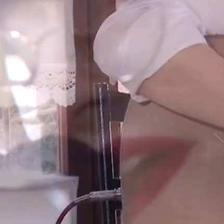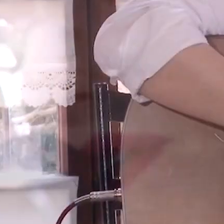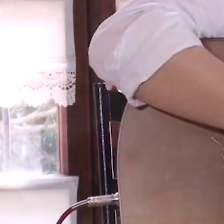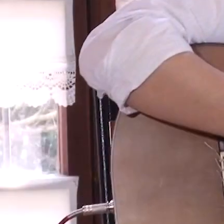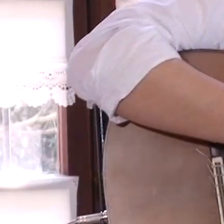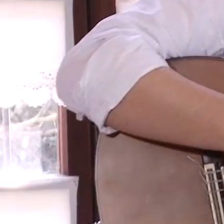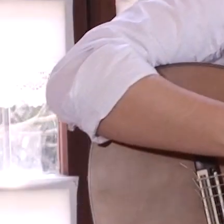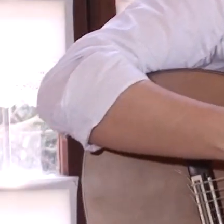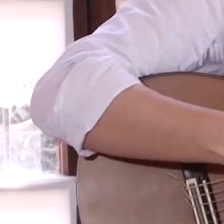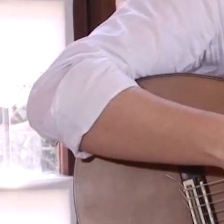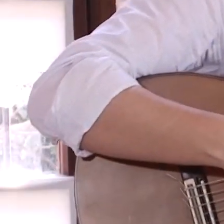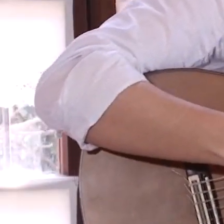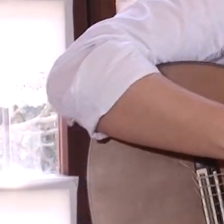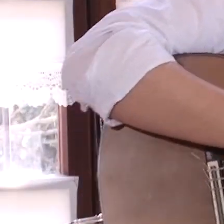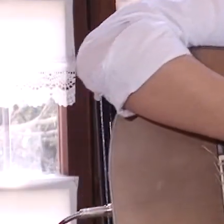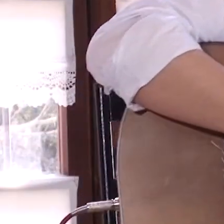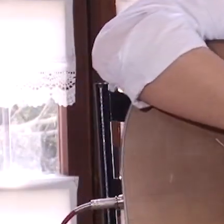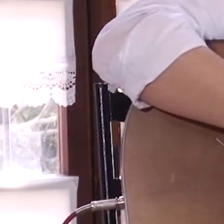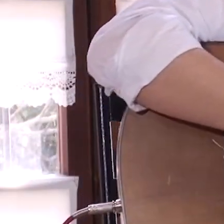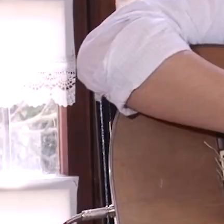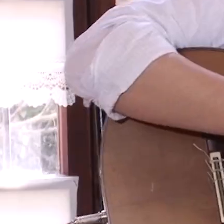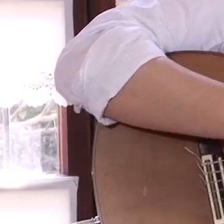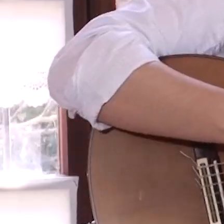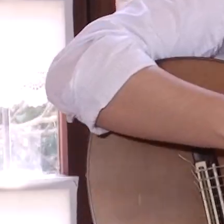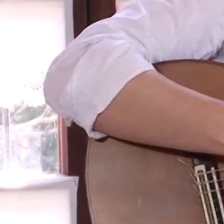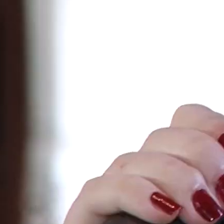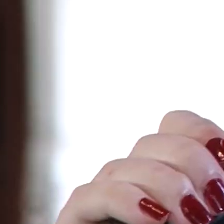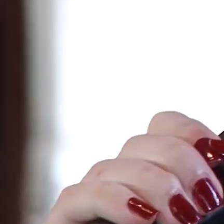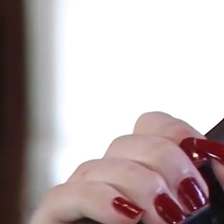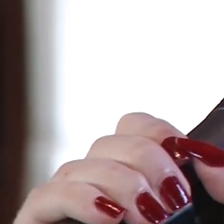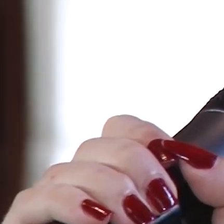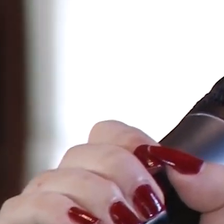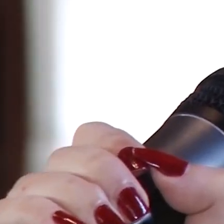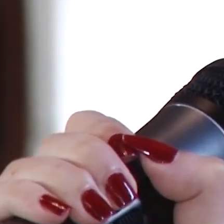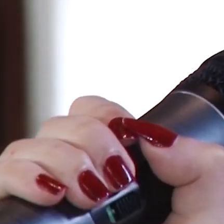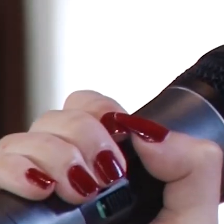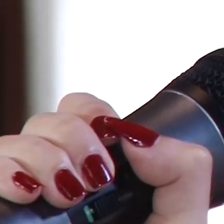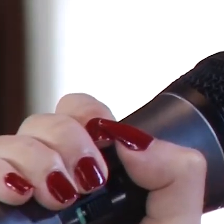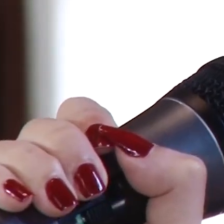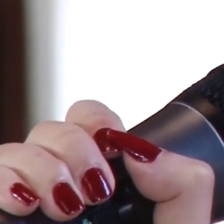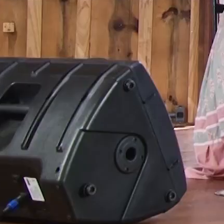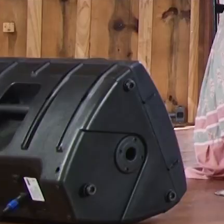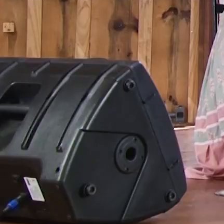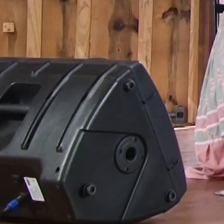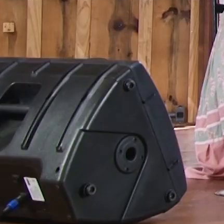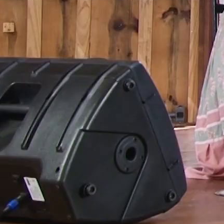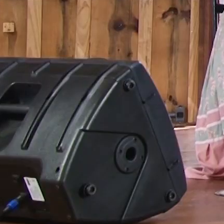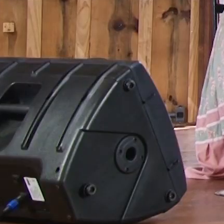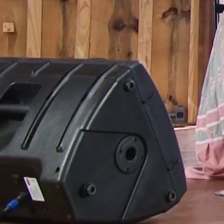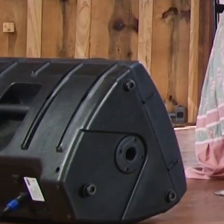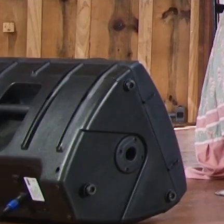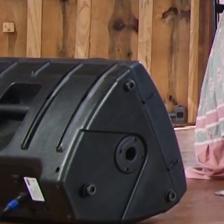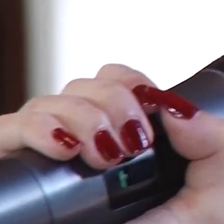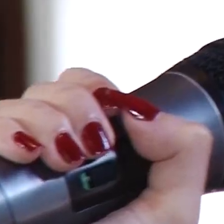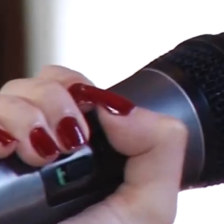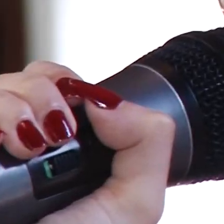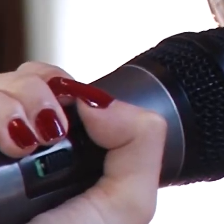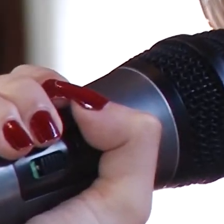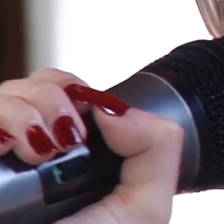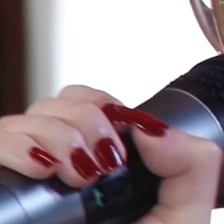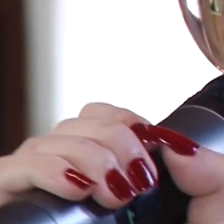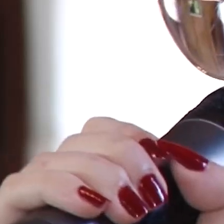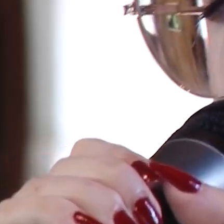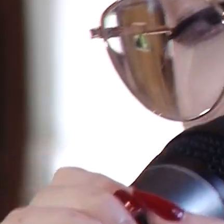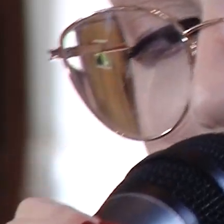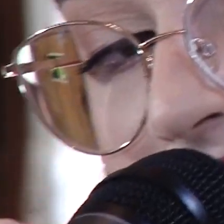o meu Rio Grande do Sul, céu, sol, sul, terra e cor, onde tudo